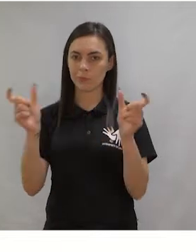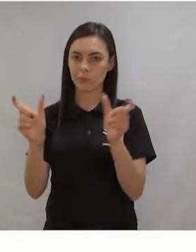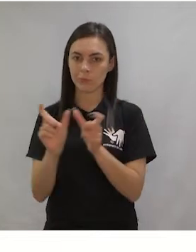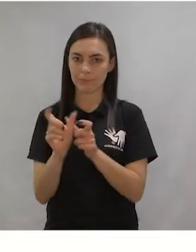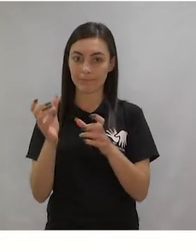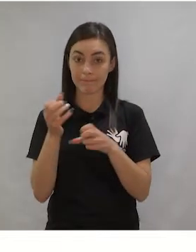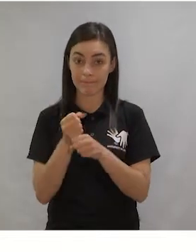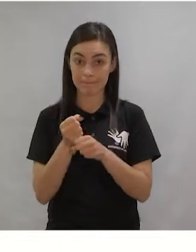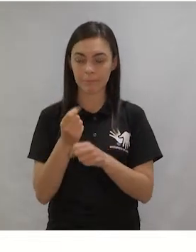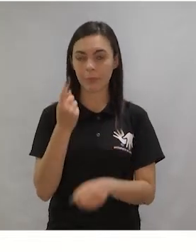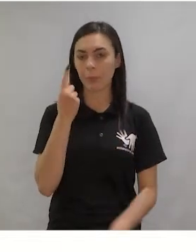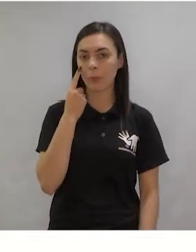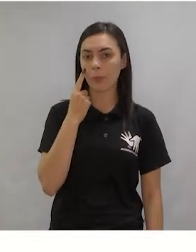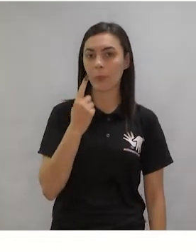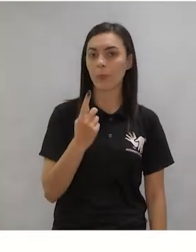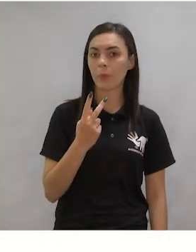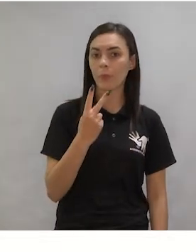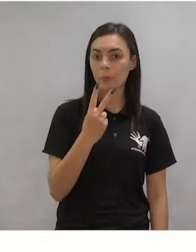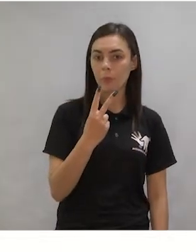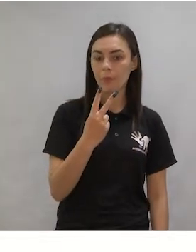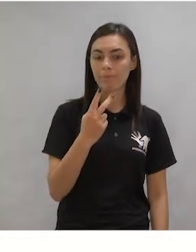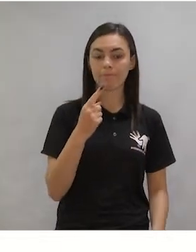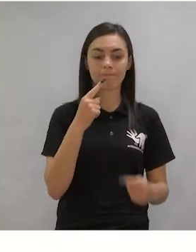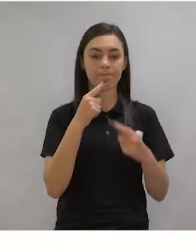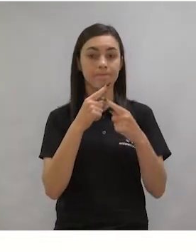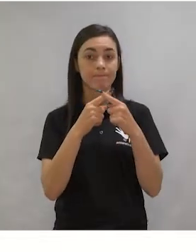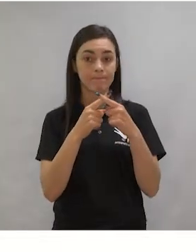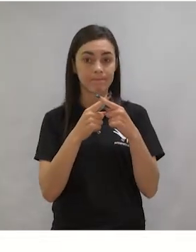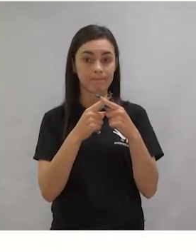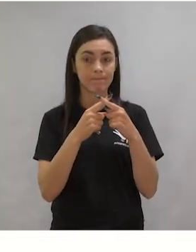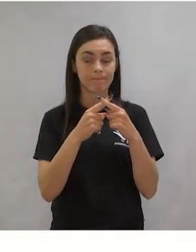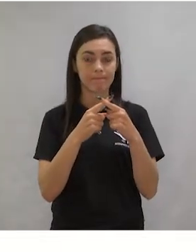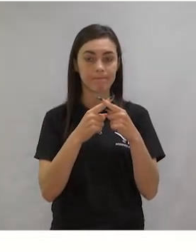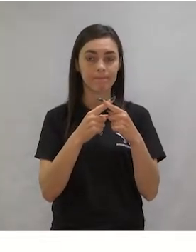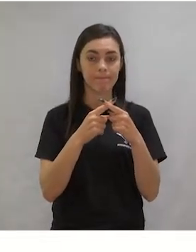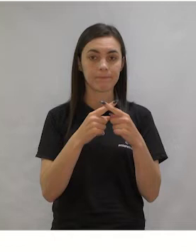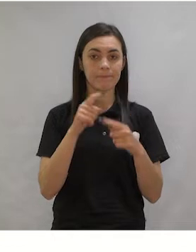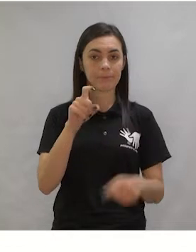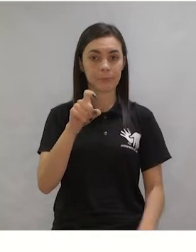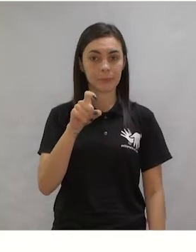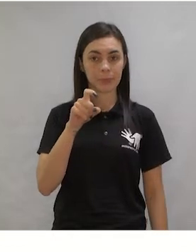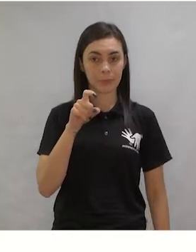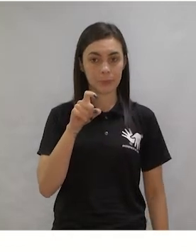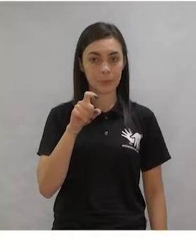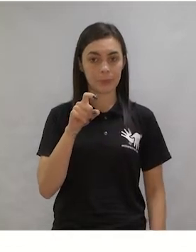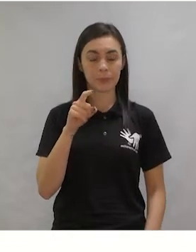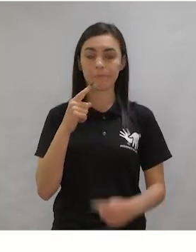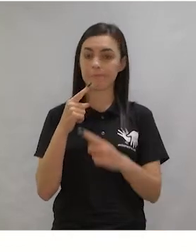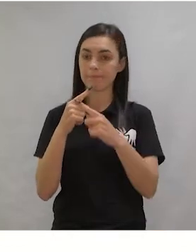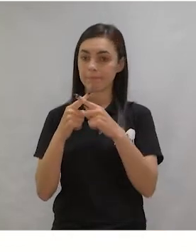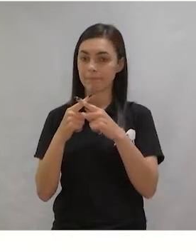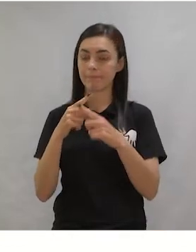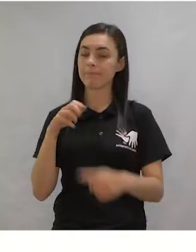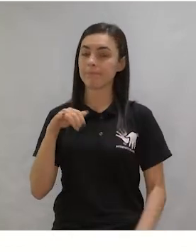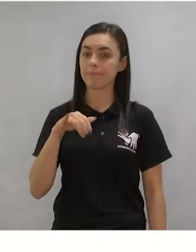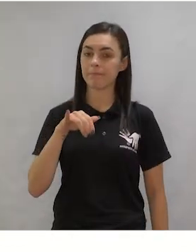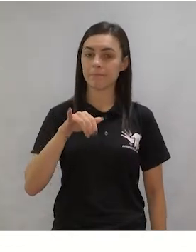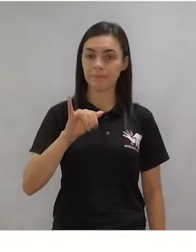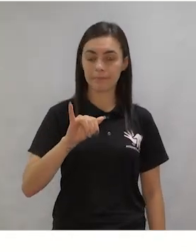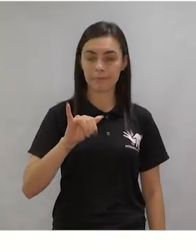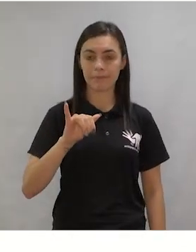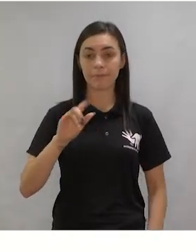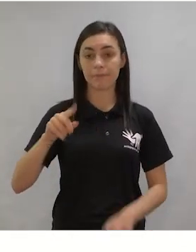Então, 2, olha lá a multiplicação. 2 vezes x vezes